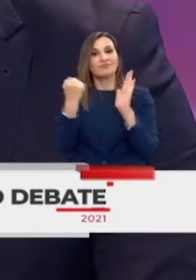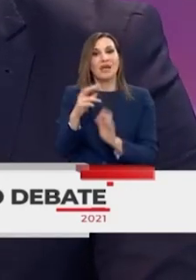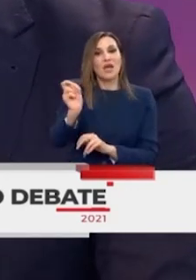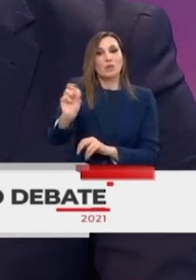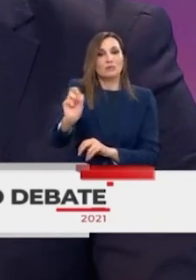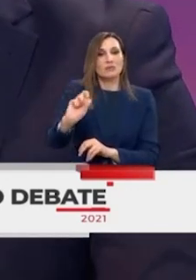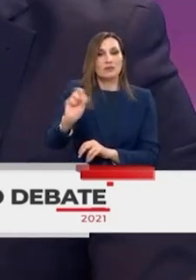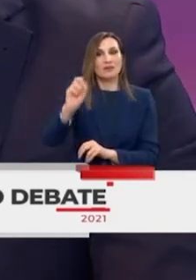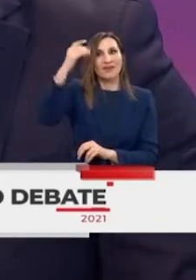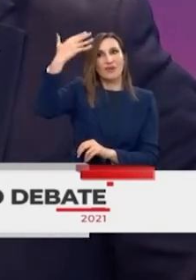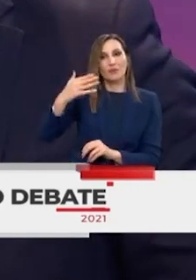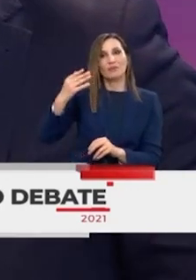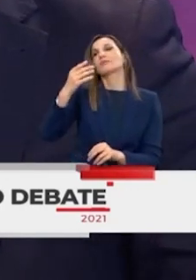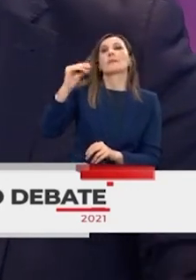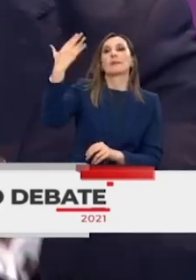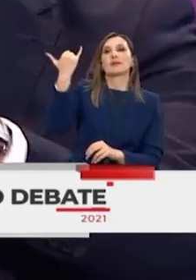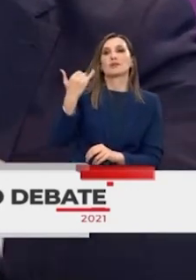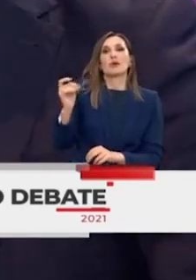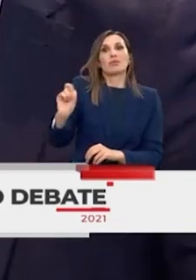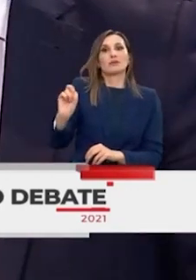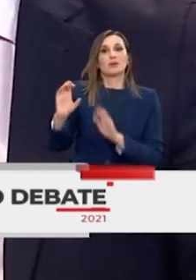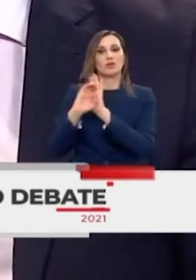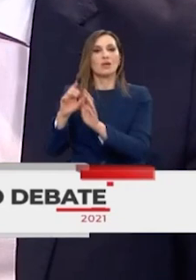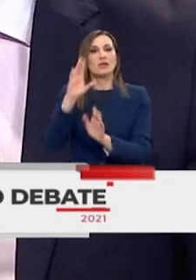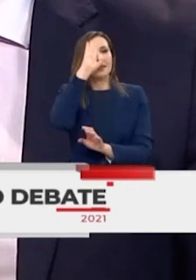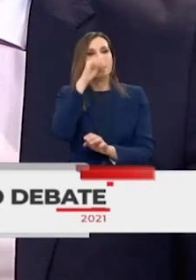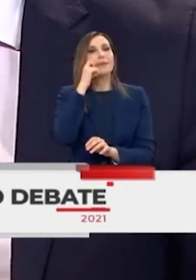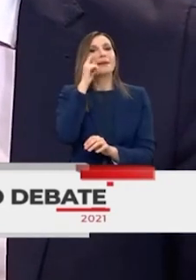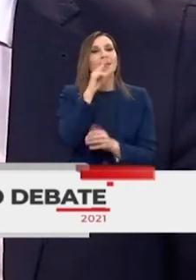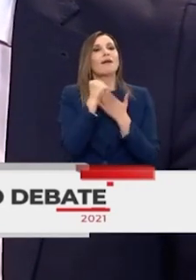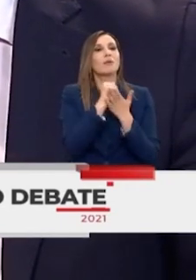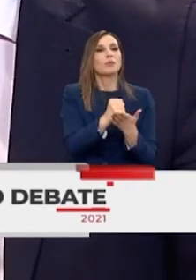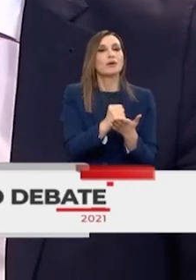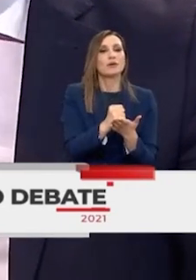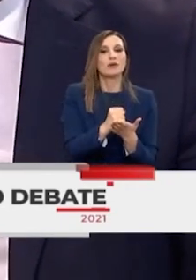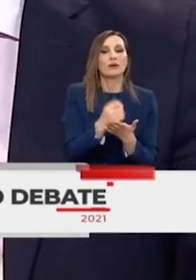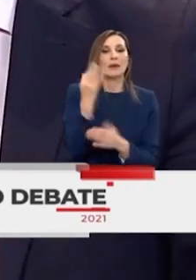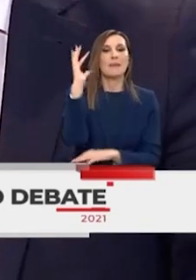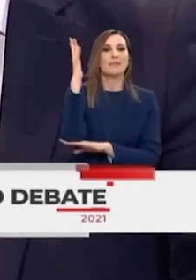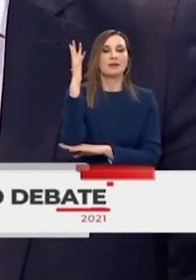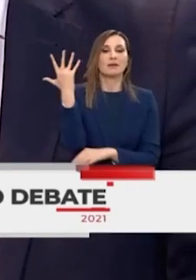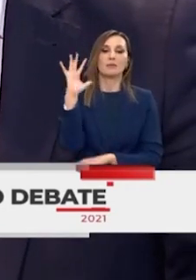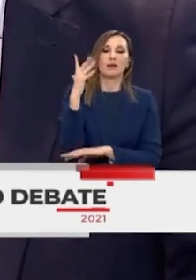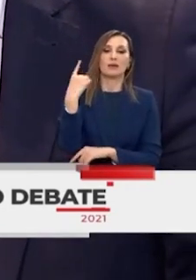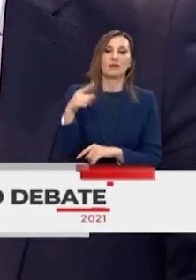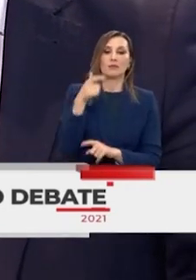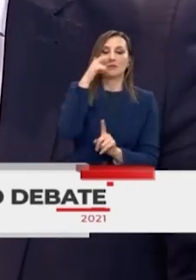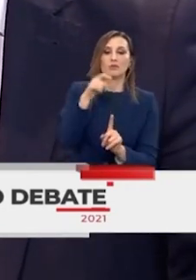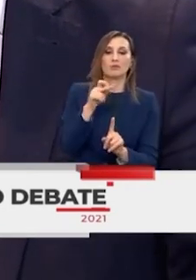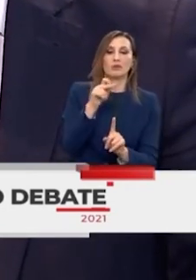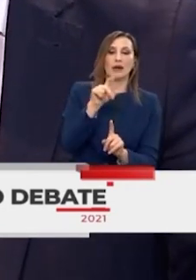sondagens, por muito que lhe custe, e deixa-me dizer-lhe isto, Gomes, sabe quem é que a apoia nestas eleições presidenciais? É o PAN. E o PAN tem um dirigente chamado